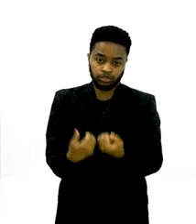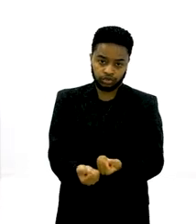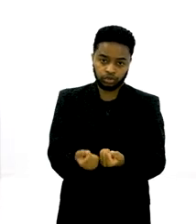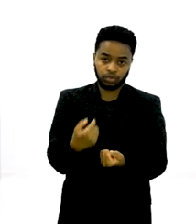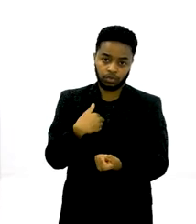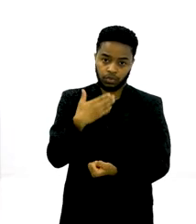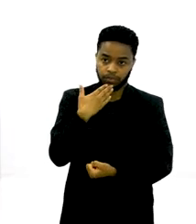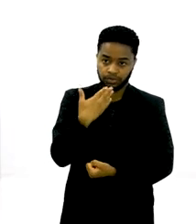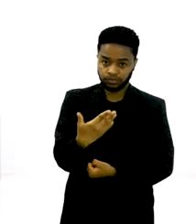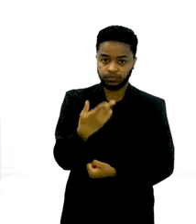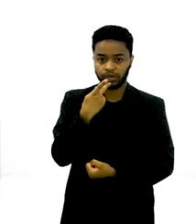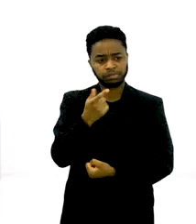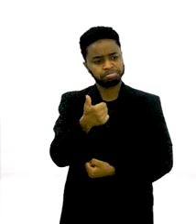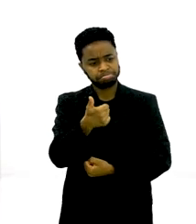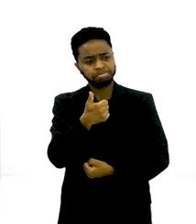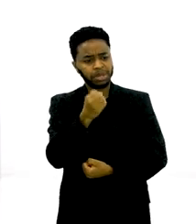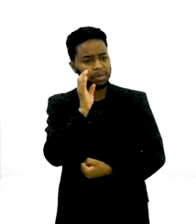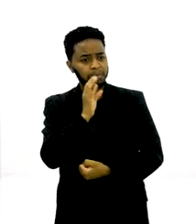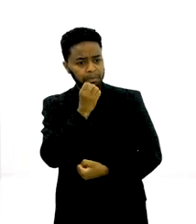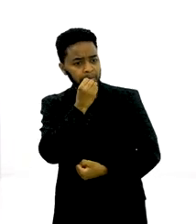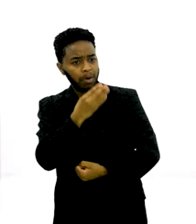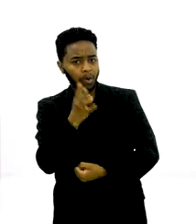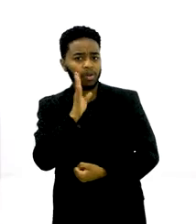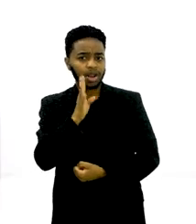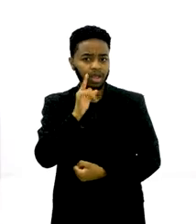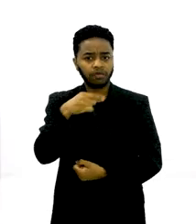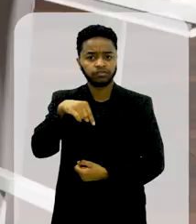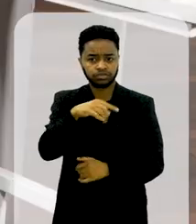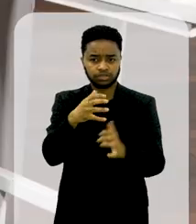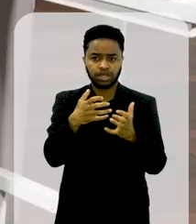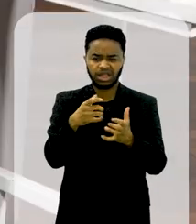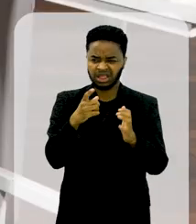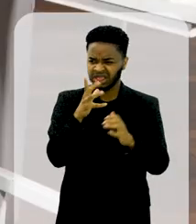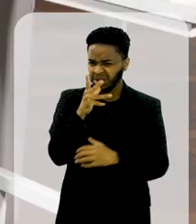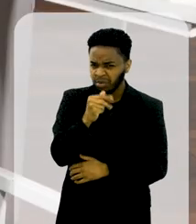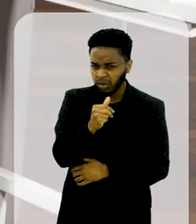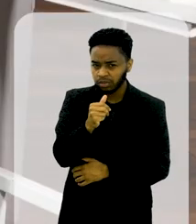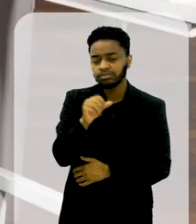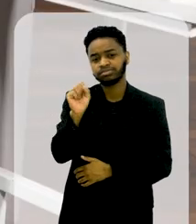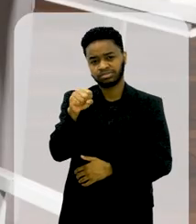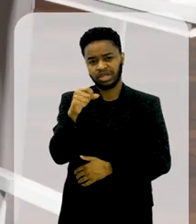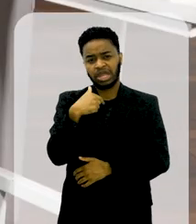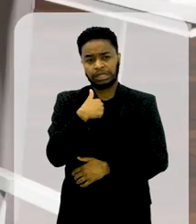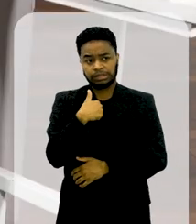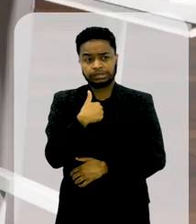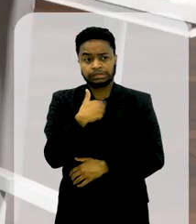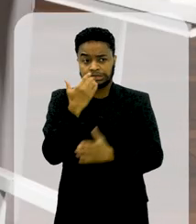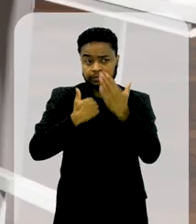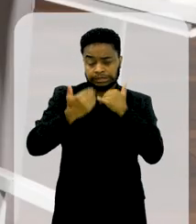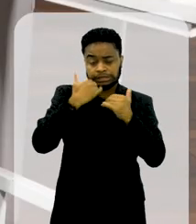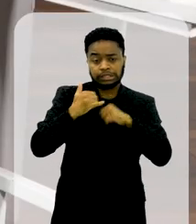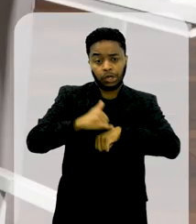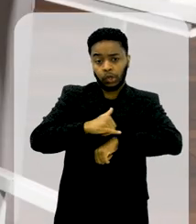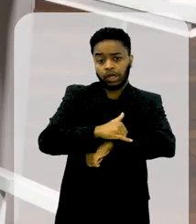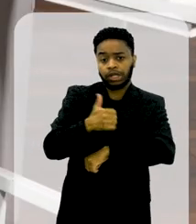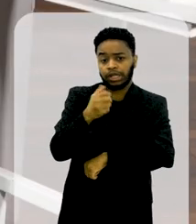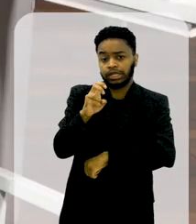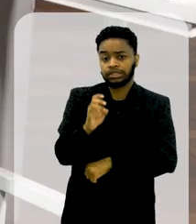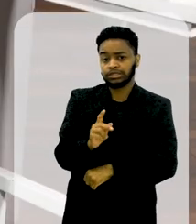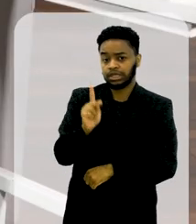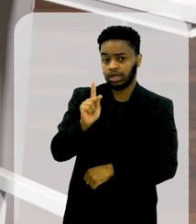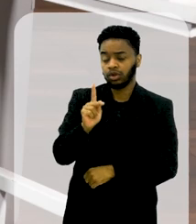solicitação diz a Que bom que vocês querem fazer um processo longo n Nossa eu engordei uns 15 Kg por conta Deus